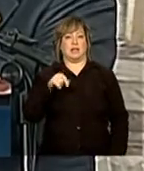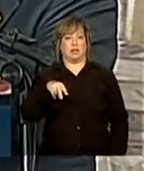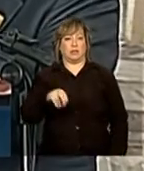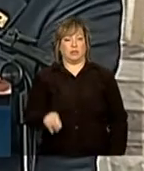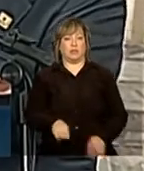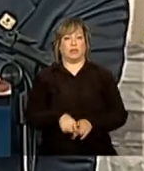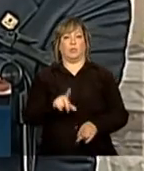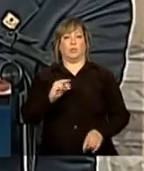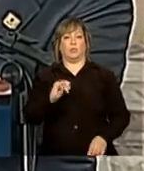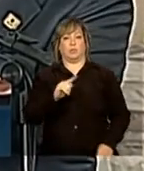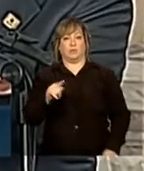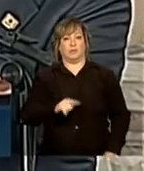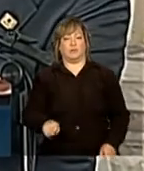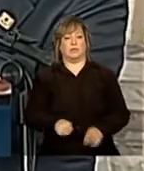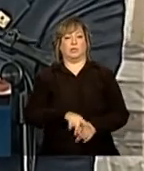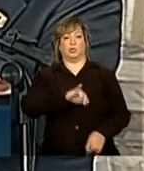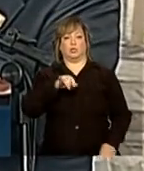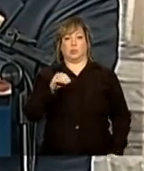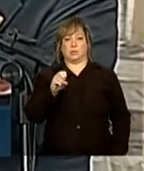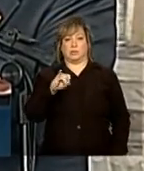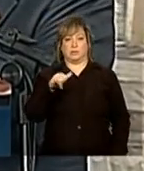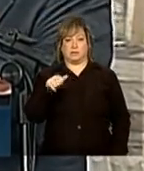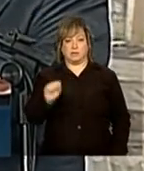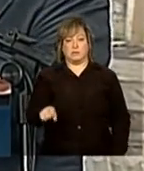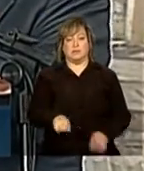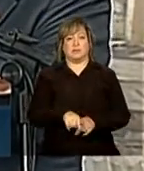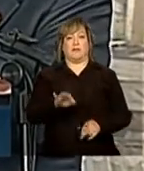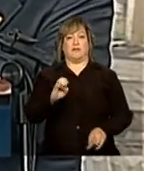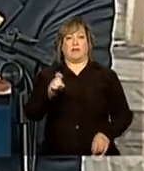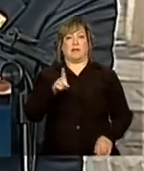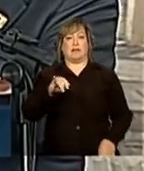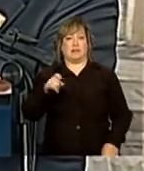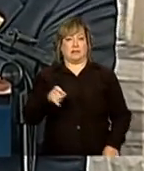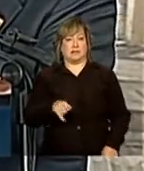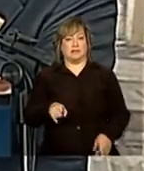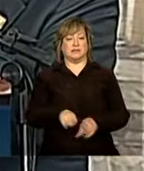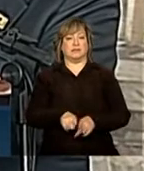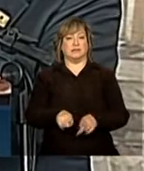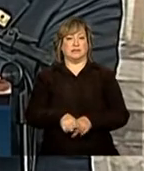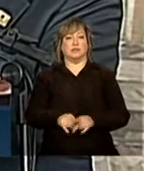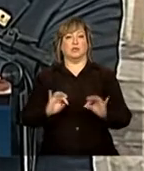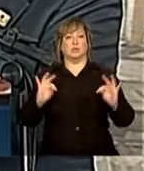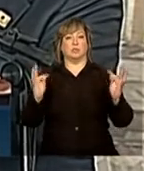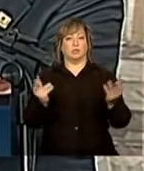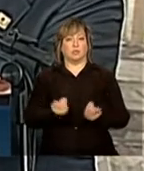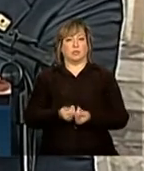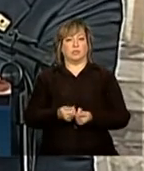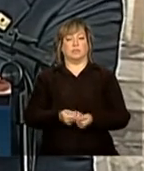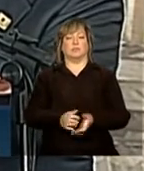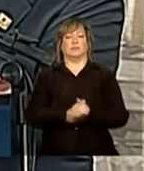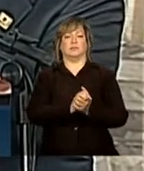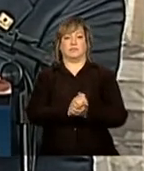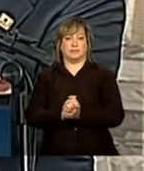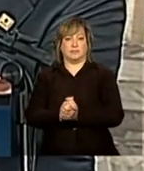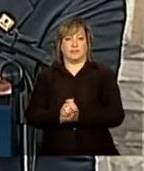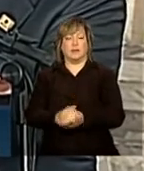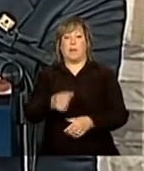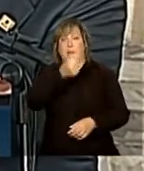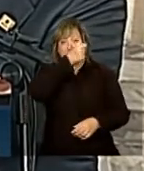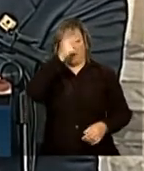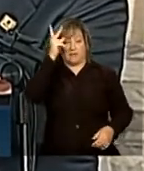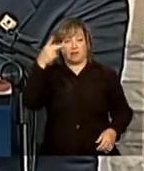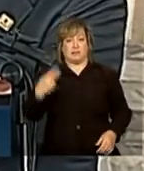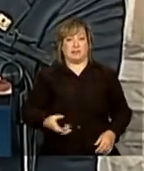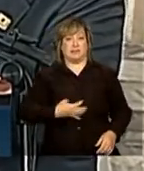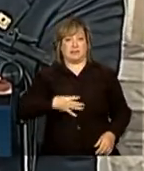Luiz Argolo, Josias Gomes, Félix Mendonça Júnior, excelentíssimo senhor prefeito de Salvador,